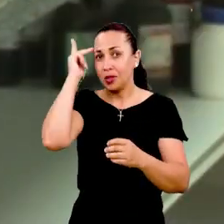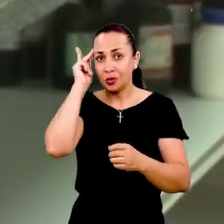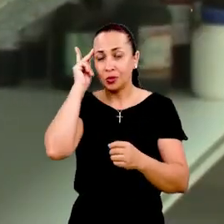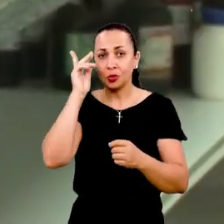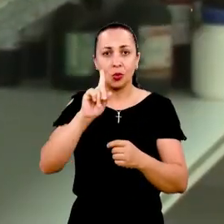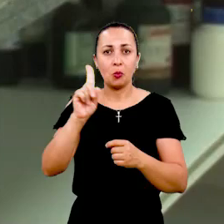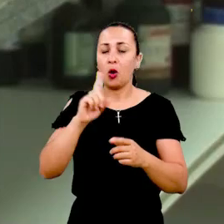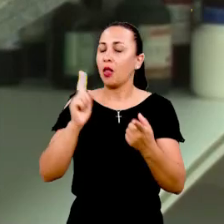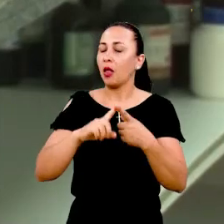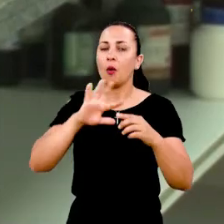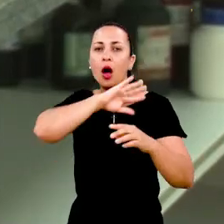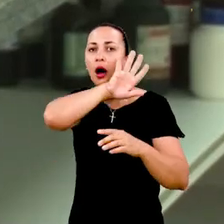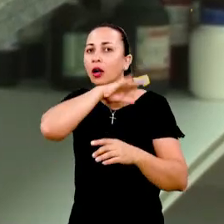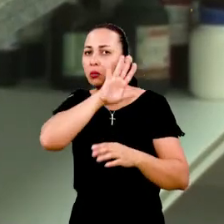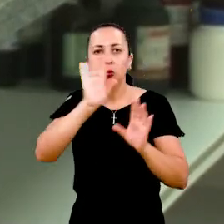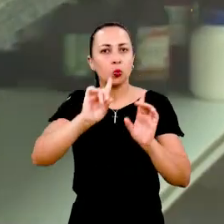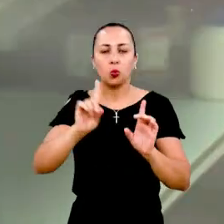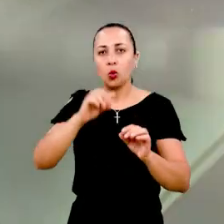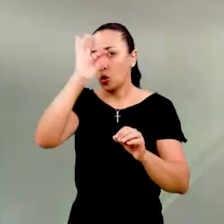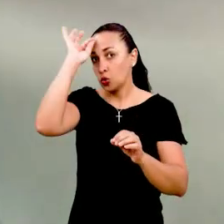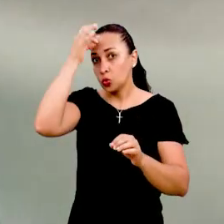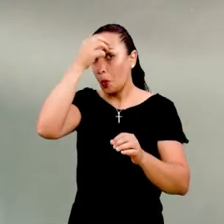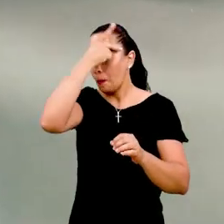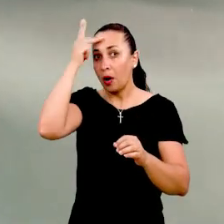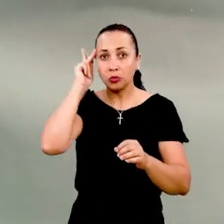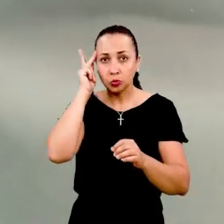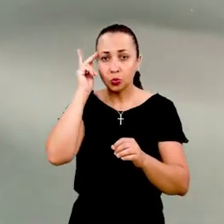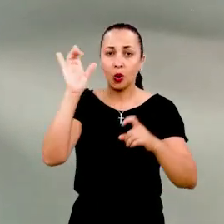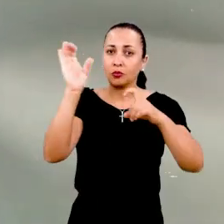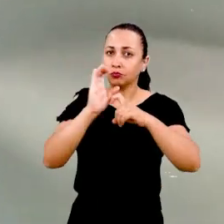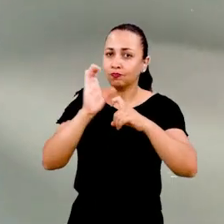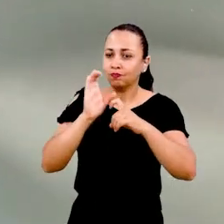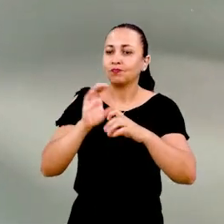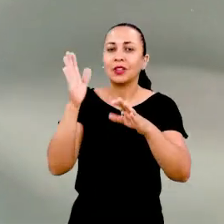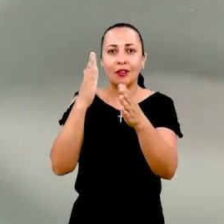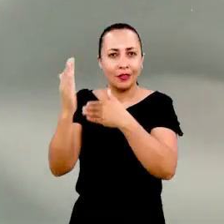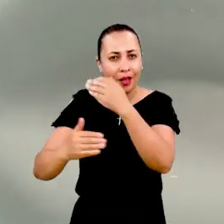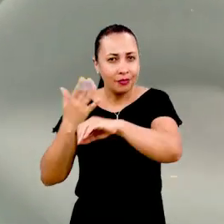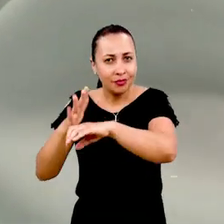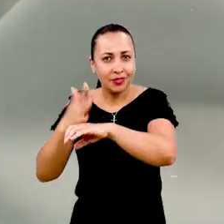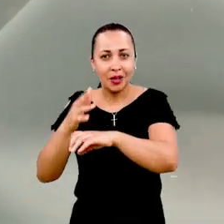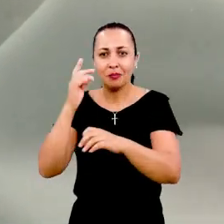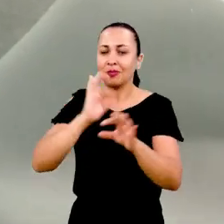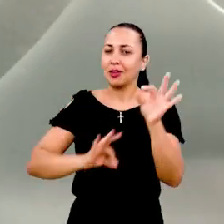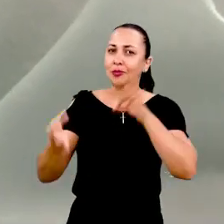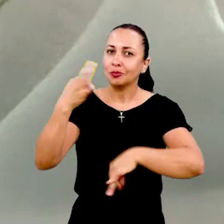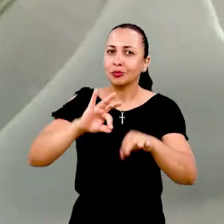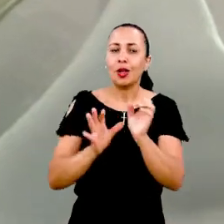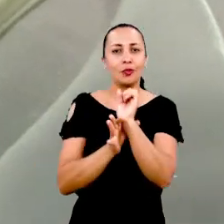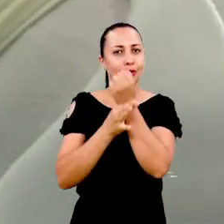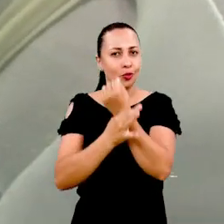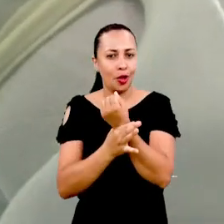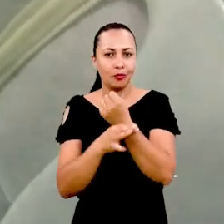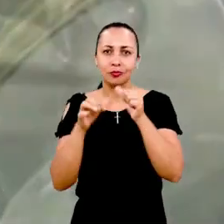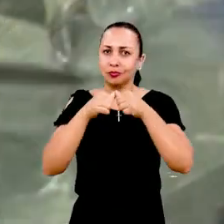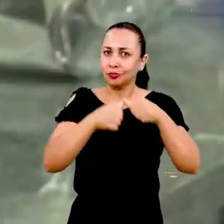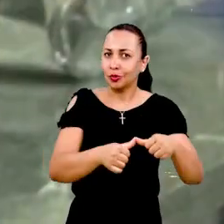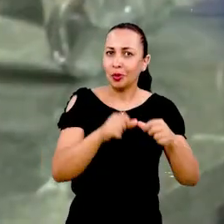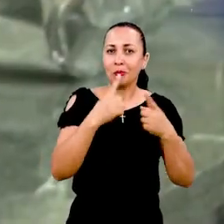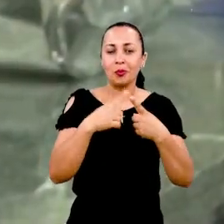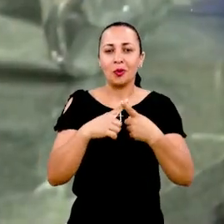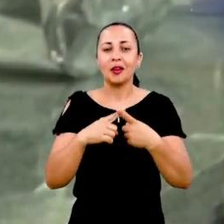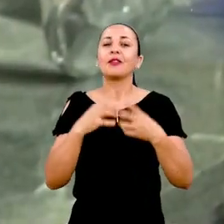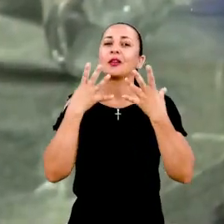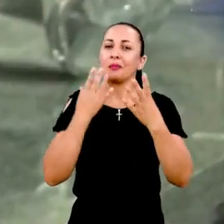porque nós não trabalhamos com testes em animais. Então nós esperamos que sim, que a gente consiga desenvolver uma formulação estável, segura, porque ela